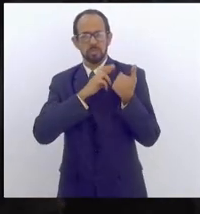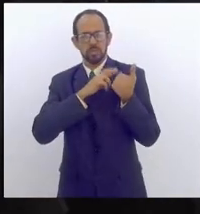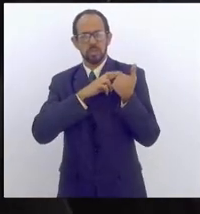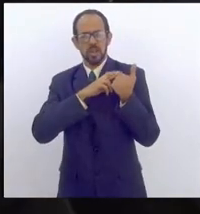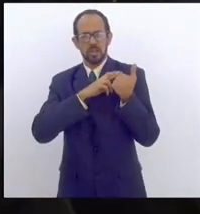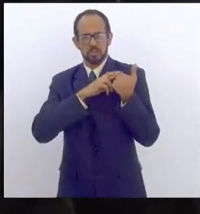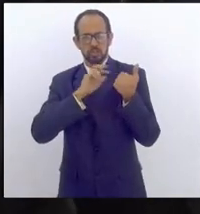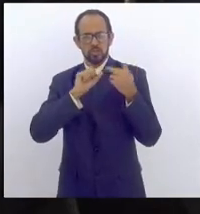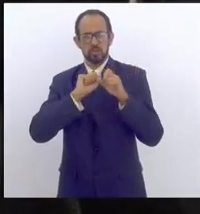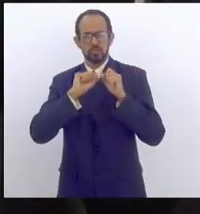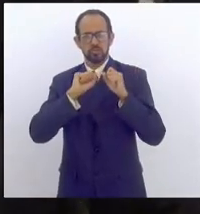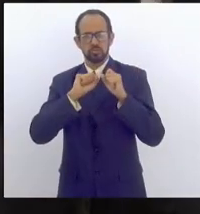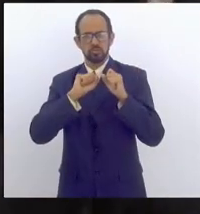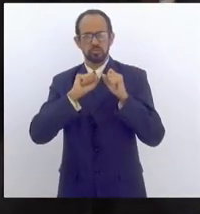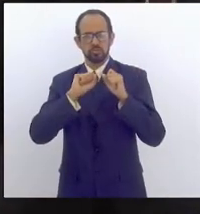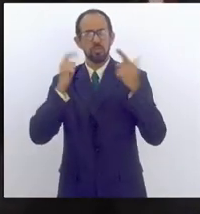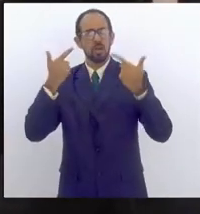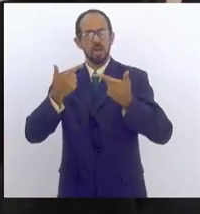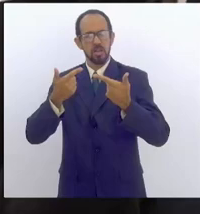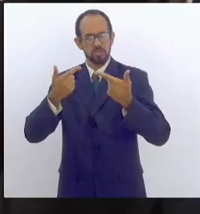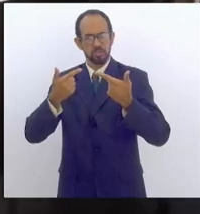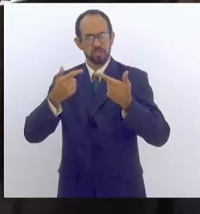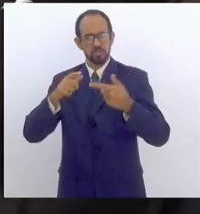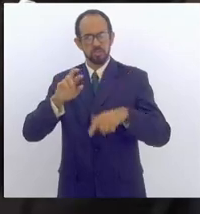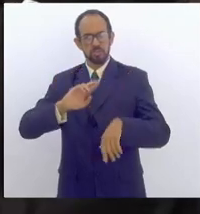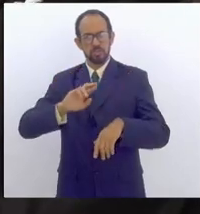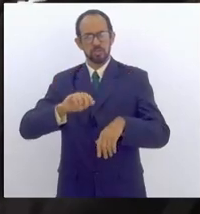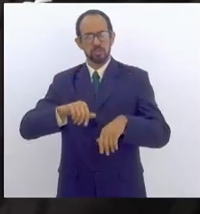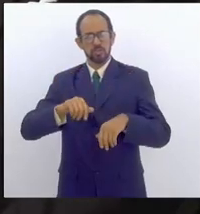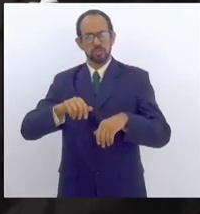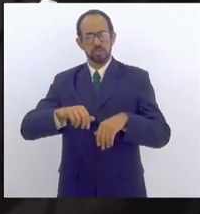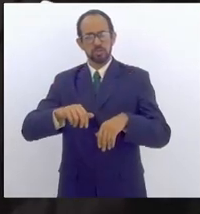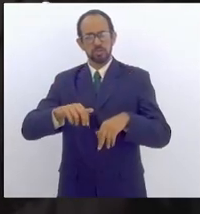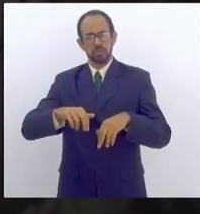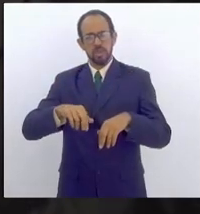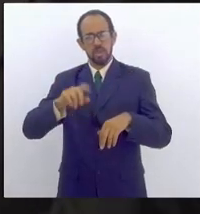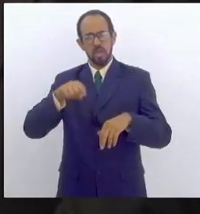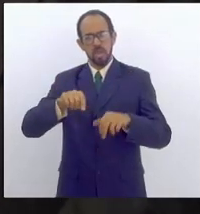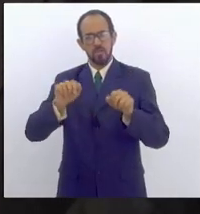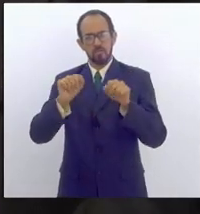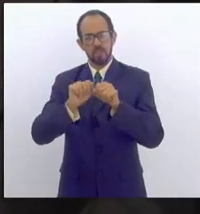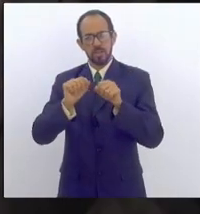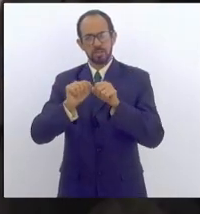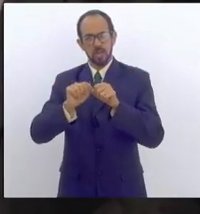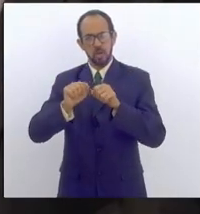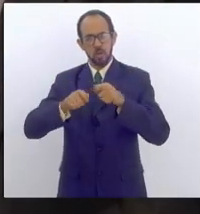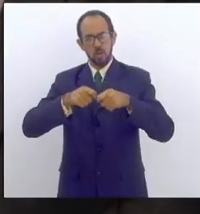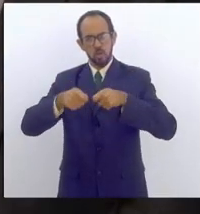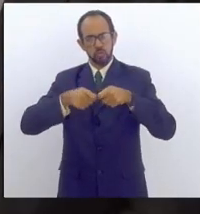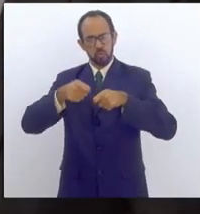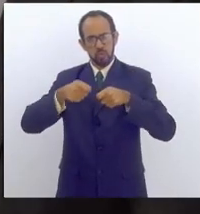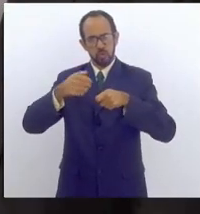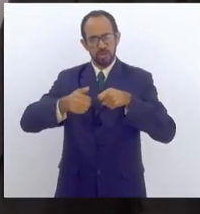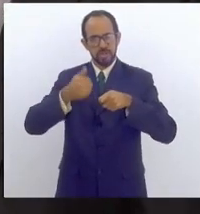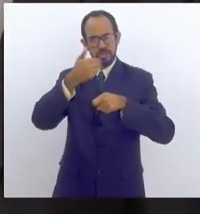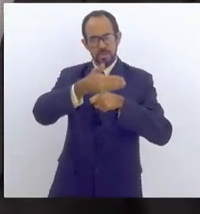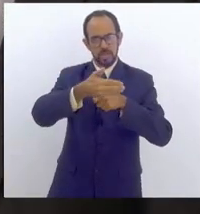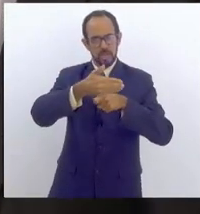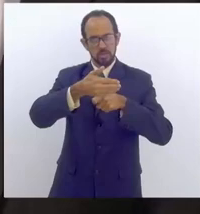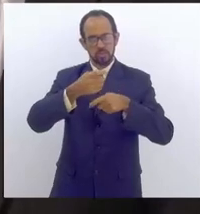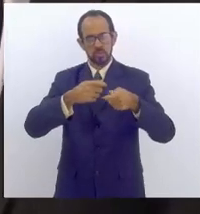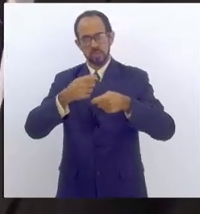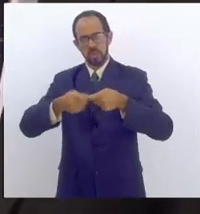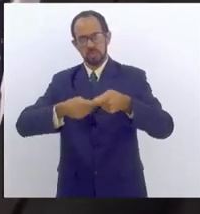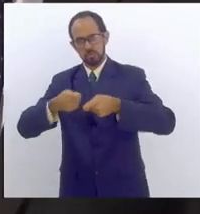parlamento, consoante a Constituição Federal, é fazer o controle externo da administração